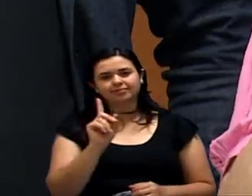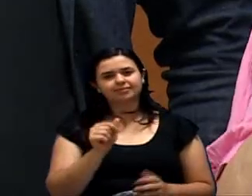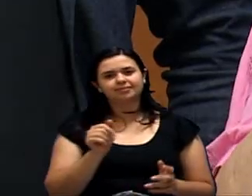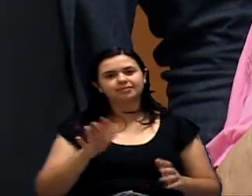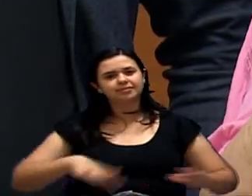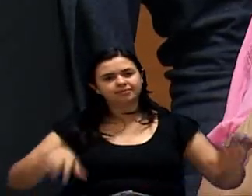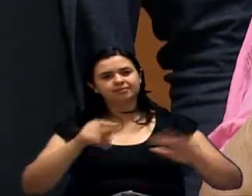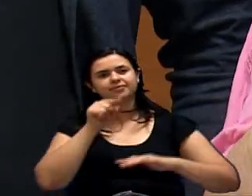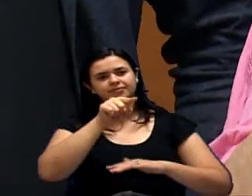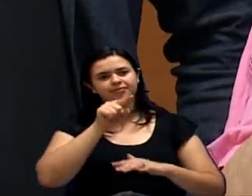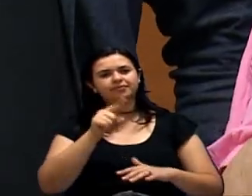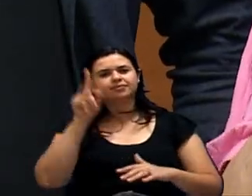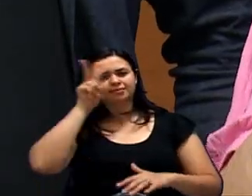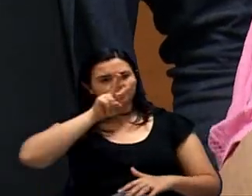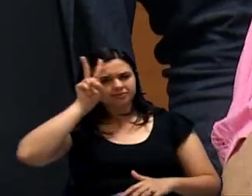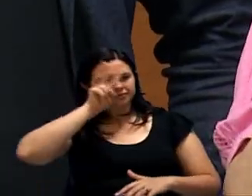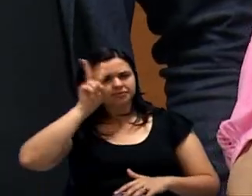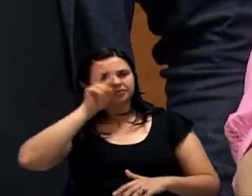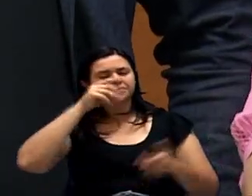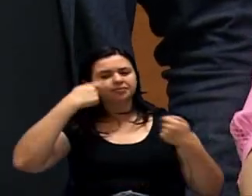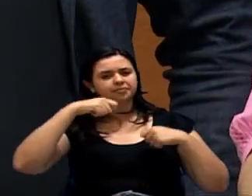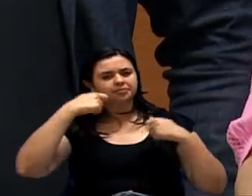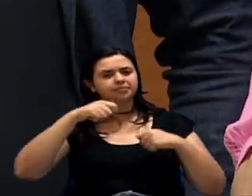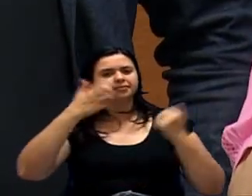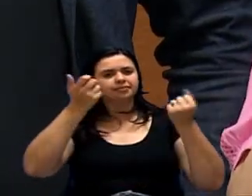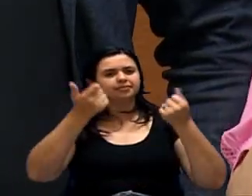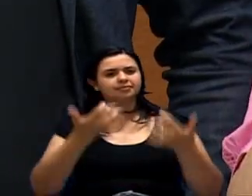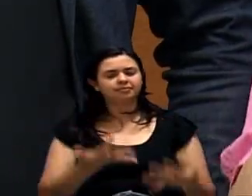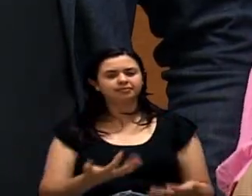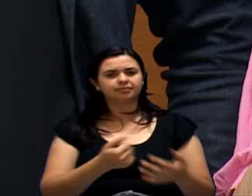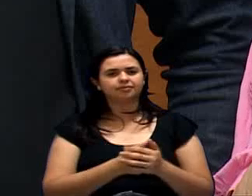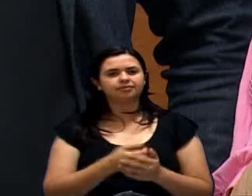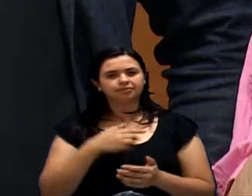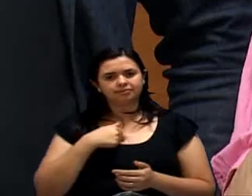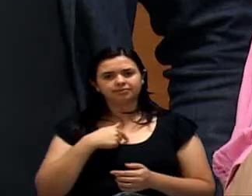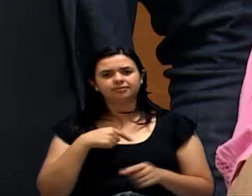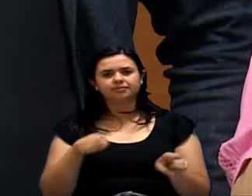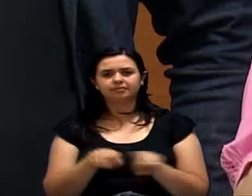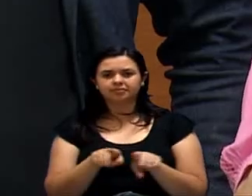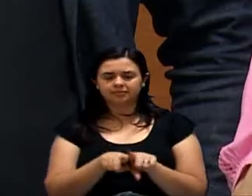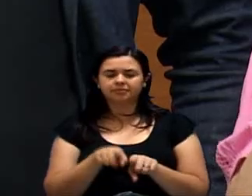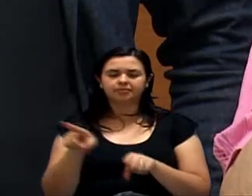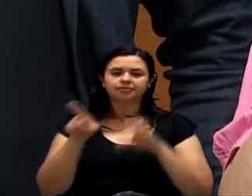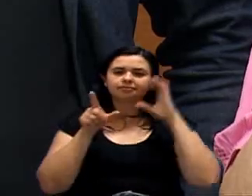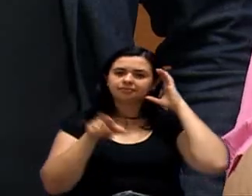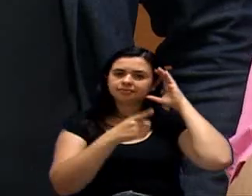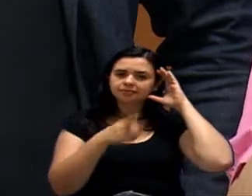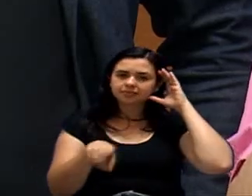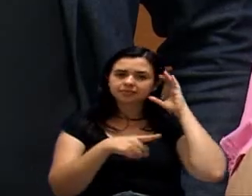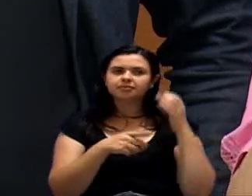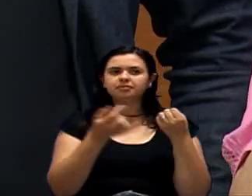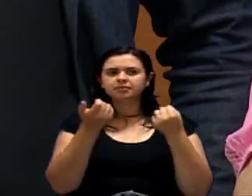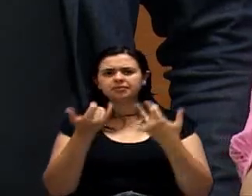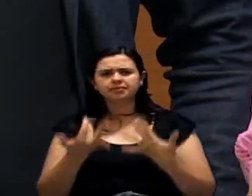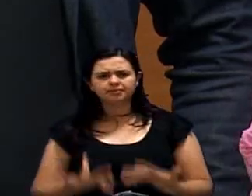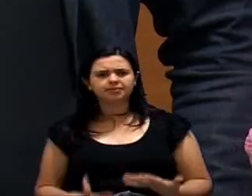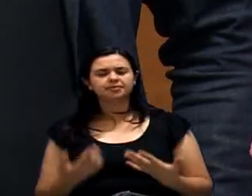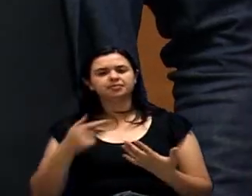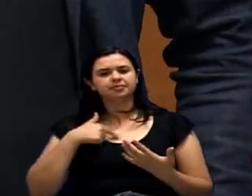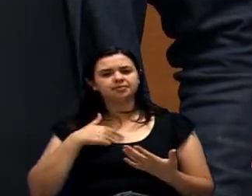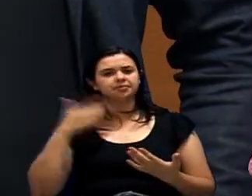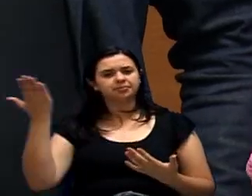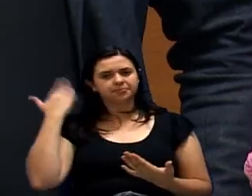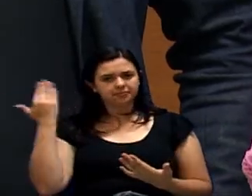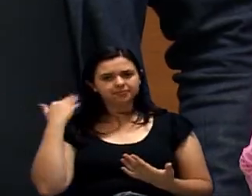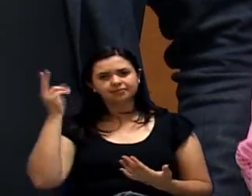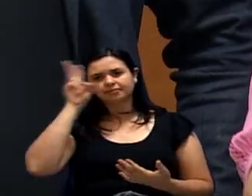a sua origem e não esquecer. E eu tenho isso comigo, e eu tenho no programa toda essa formação de mostrar a minha raiz e mostrar